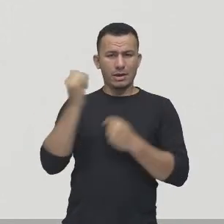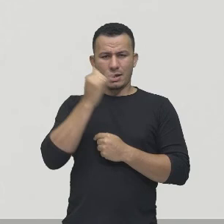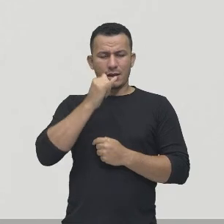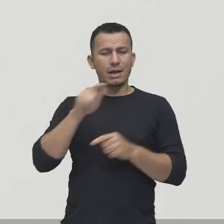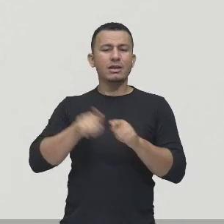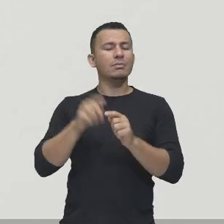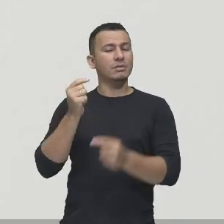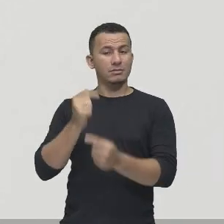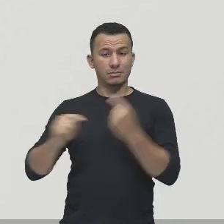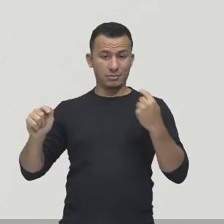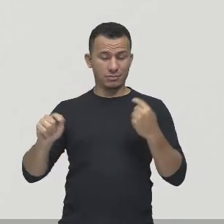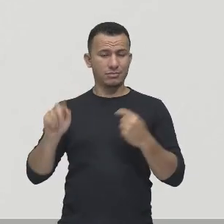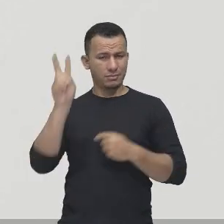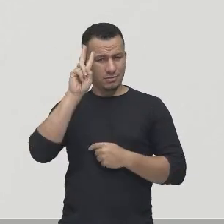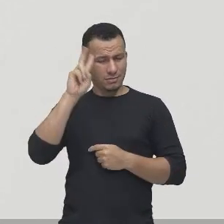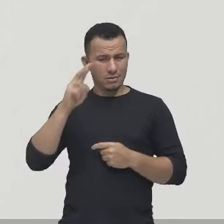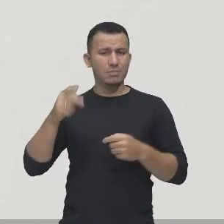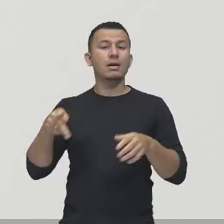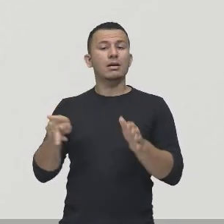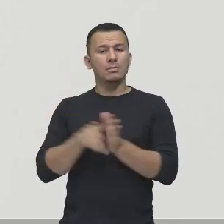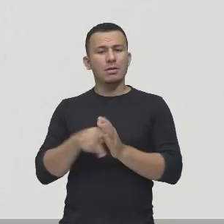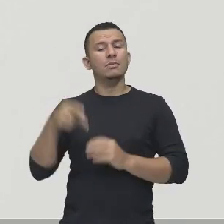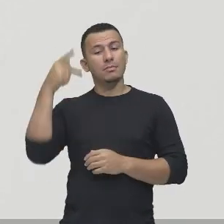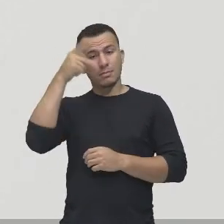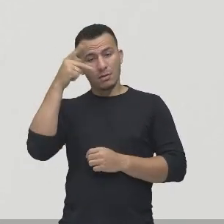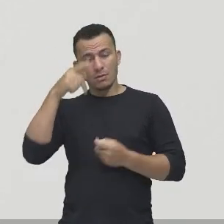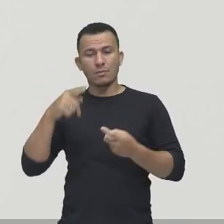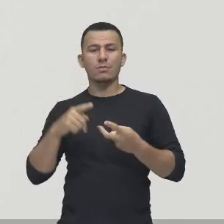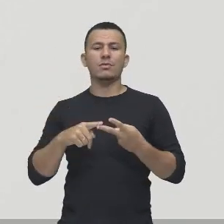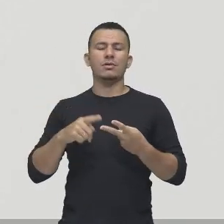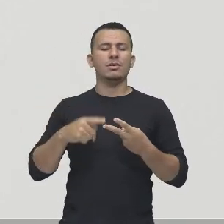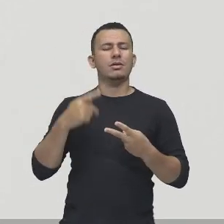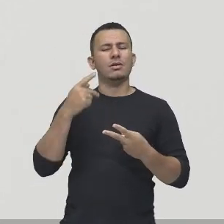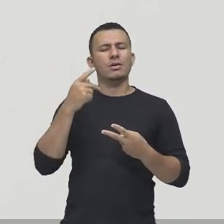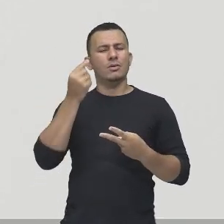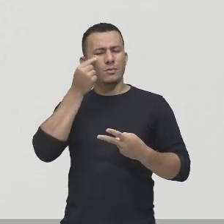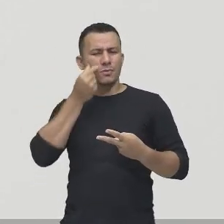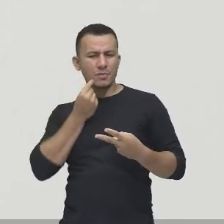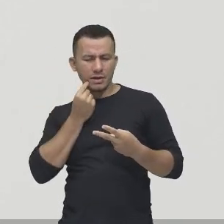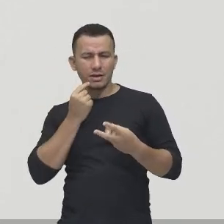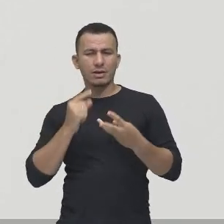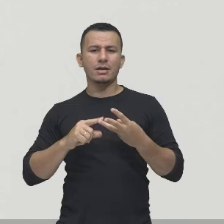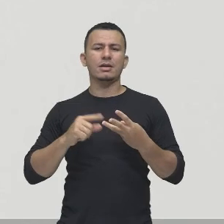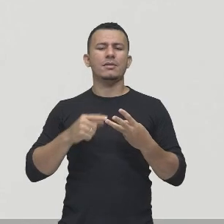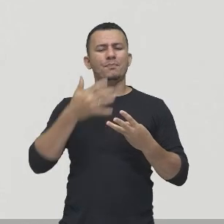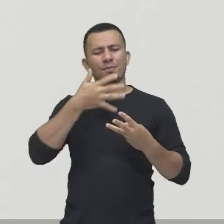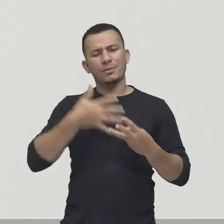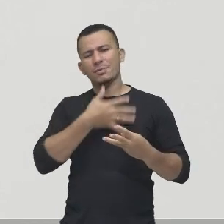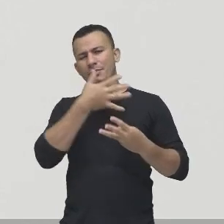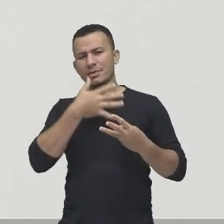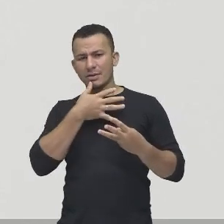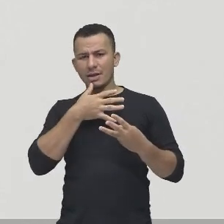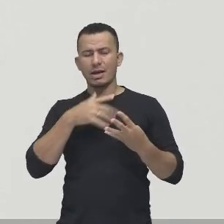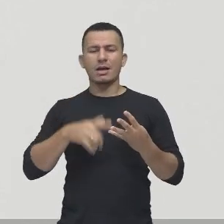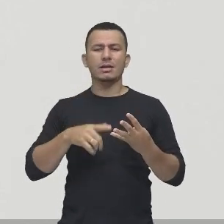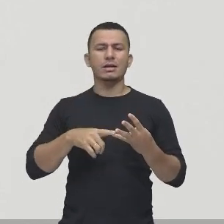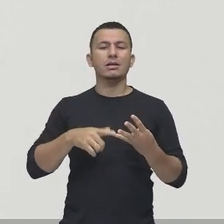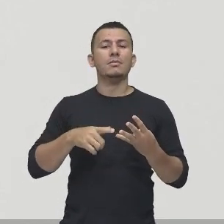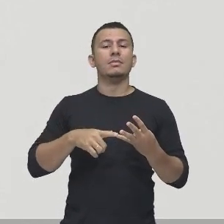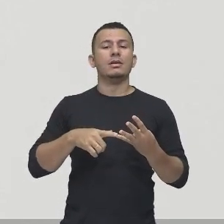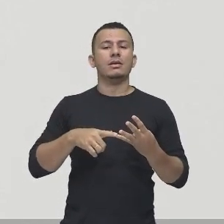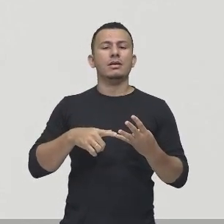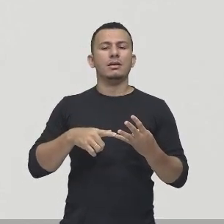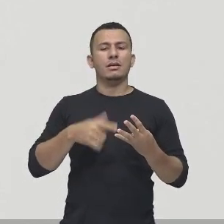né? Nós estudamos aqui que é Polônia, Hungria, República Tcheca, né? A própria Romênia também,